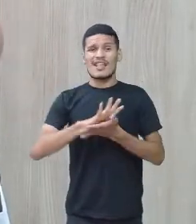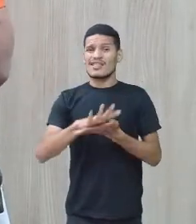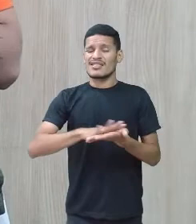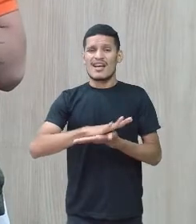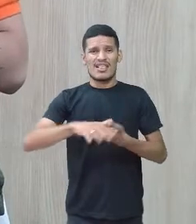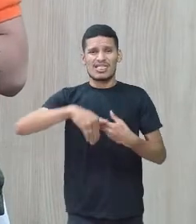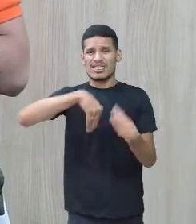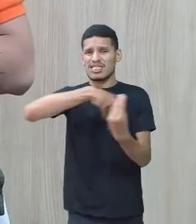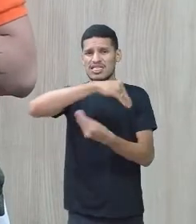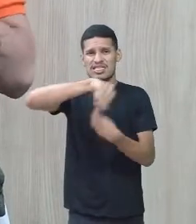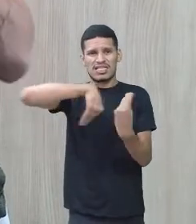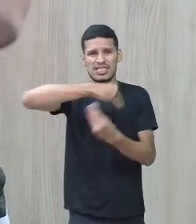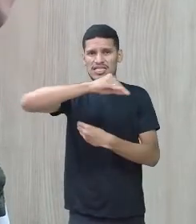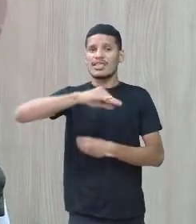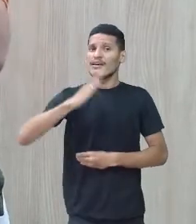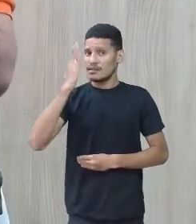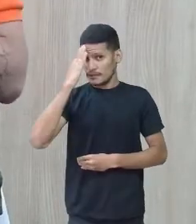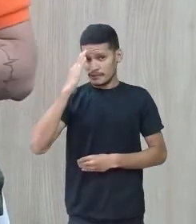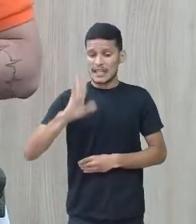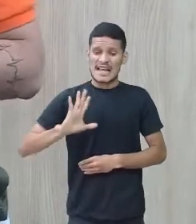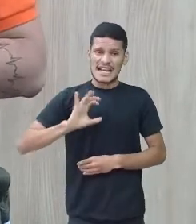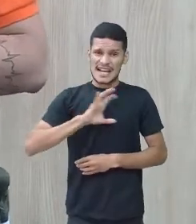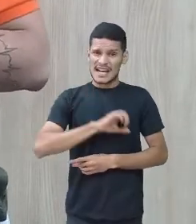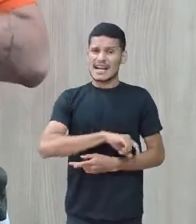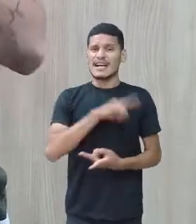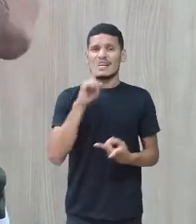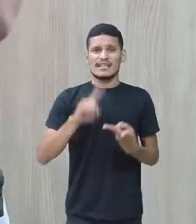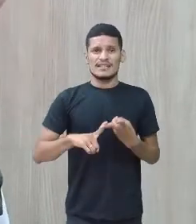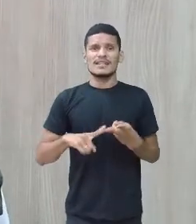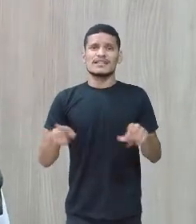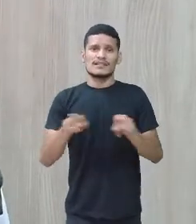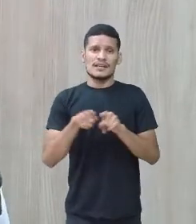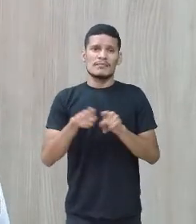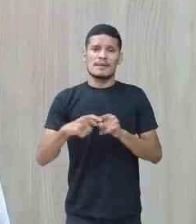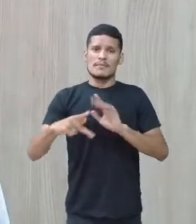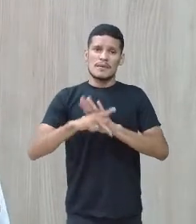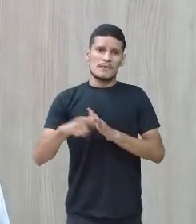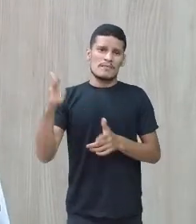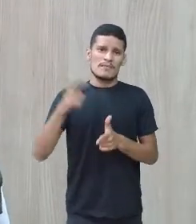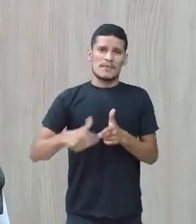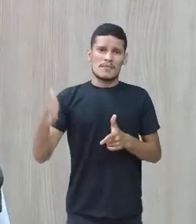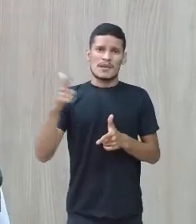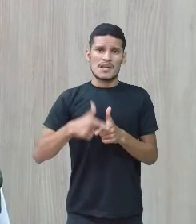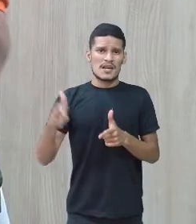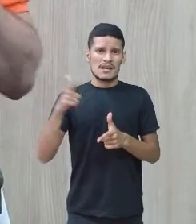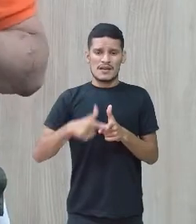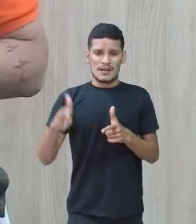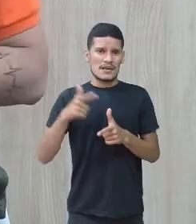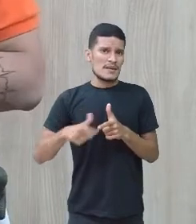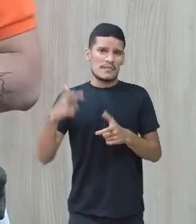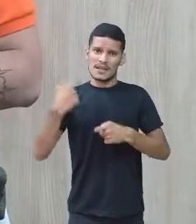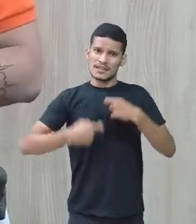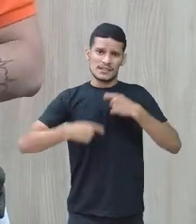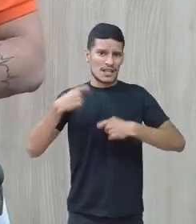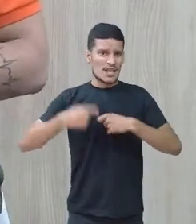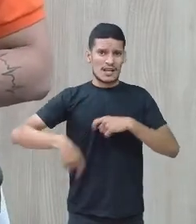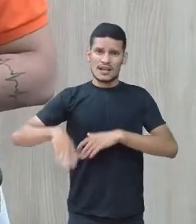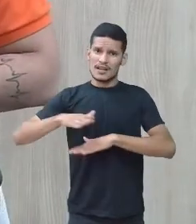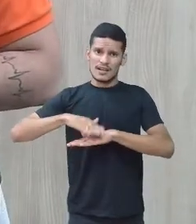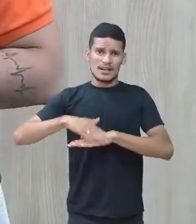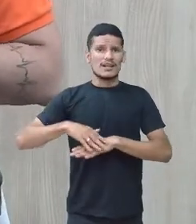né? Como a Heleno falou, câncer, né? Disfunção, impotência sexual,